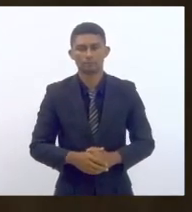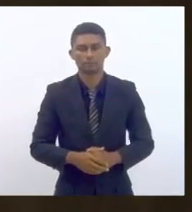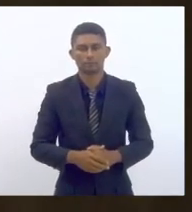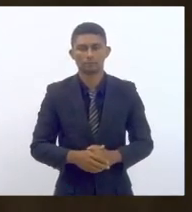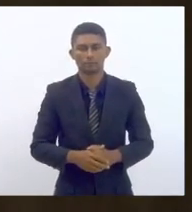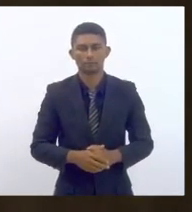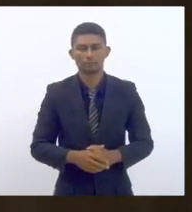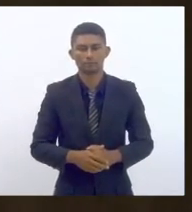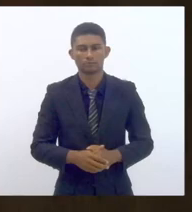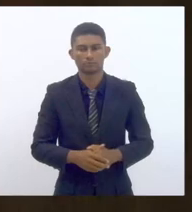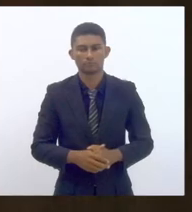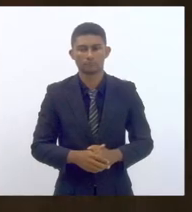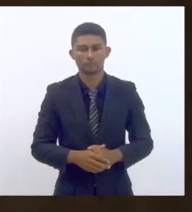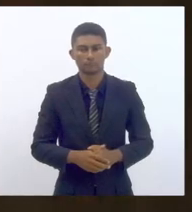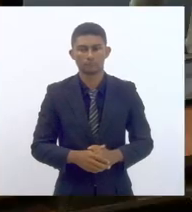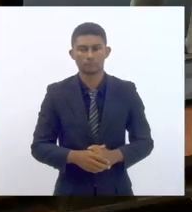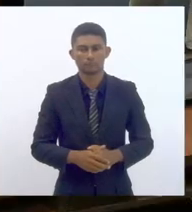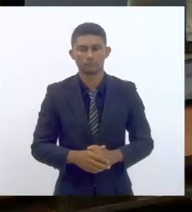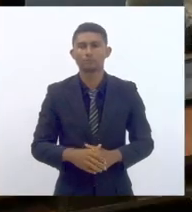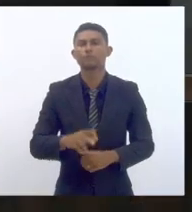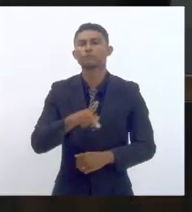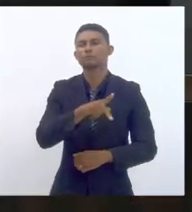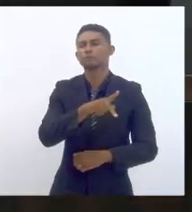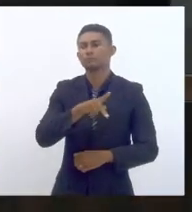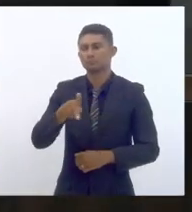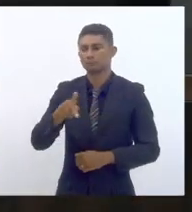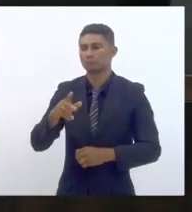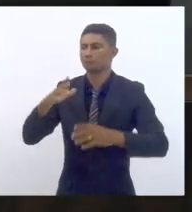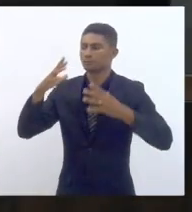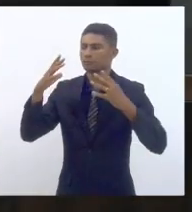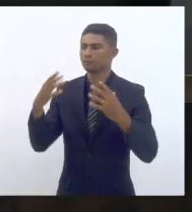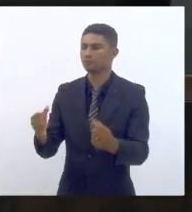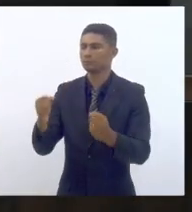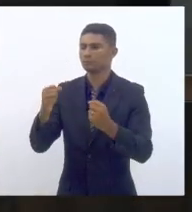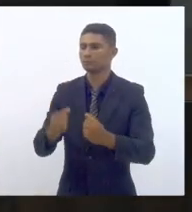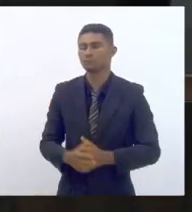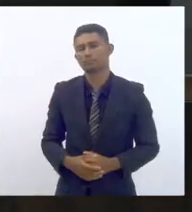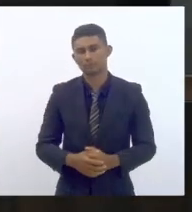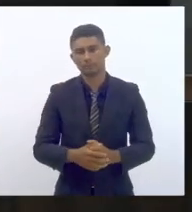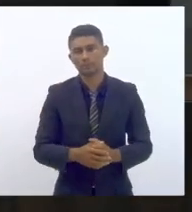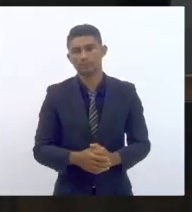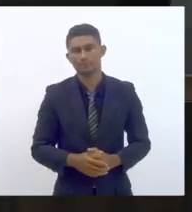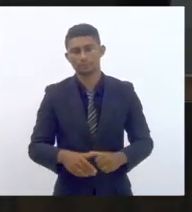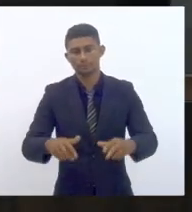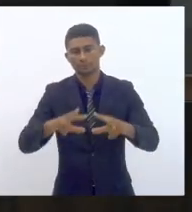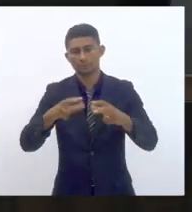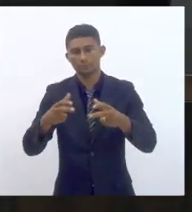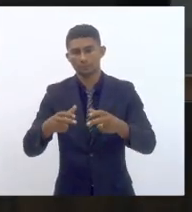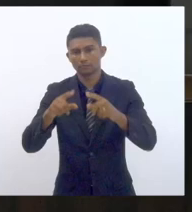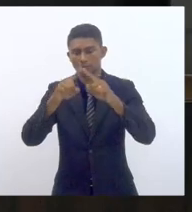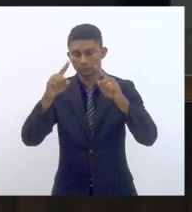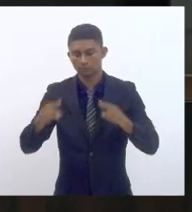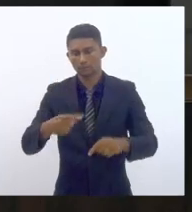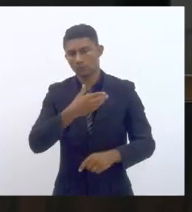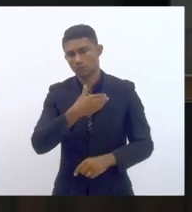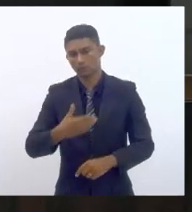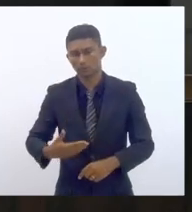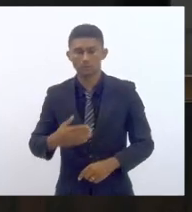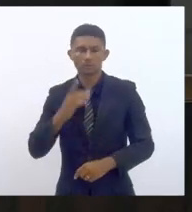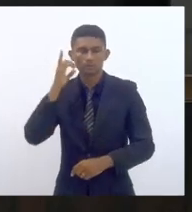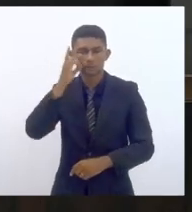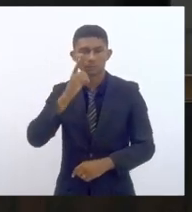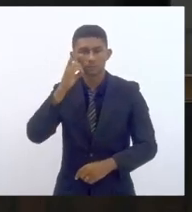forma final de redação. Que a presidência defere. Pela Comissão de Servidores Públicos,